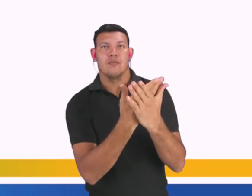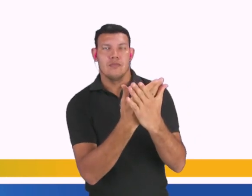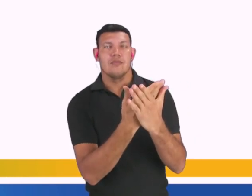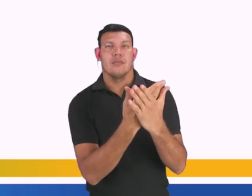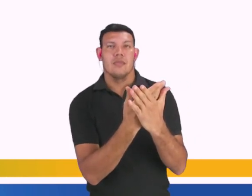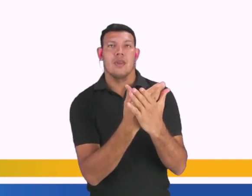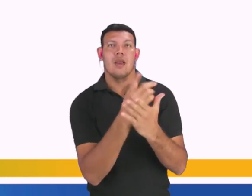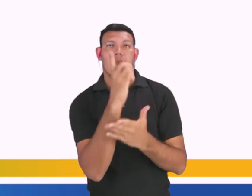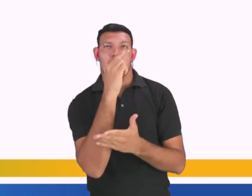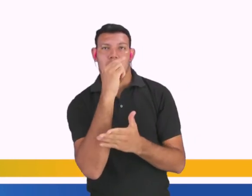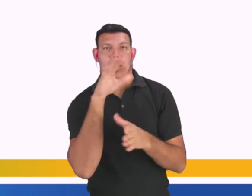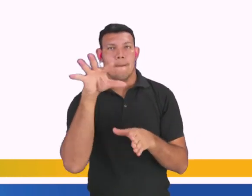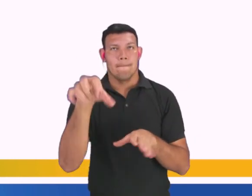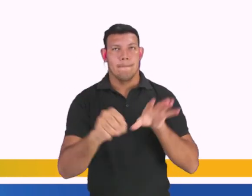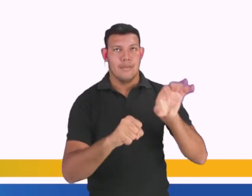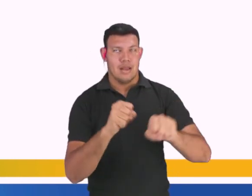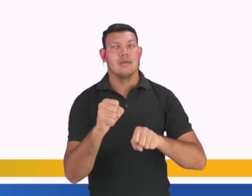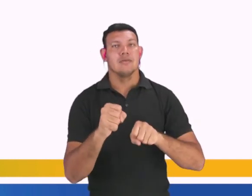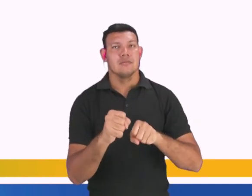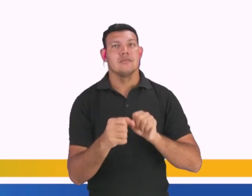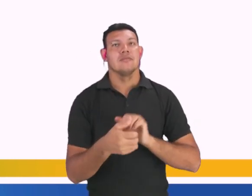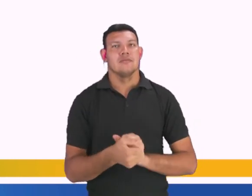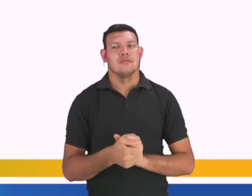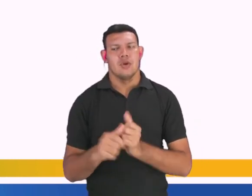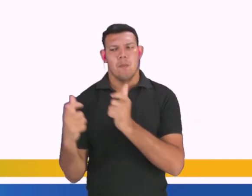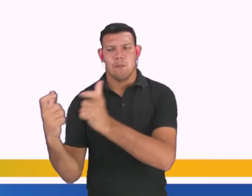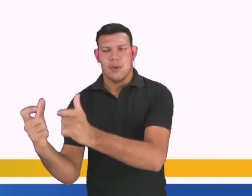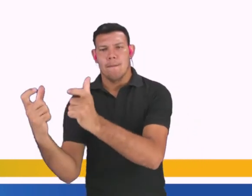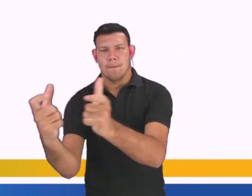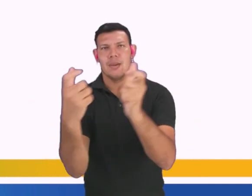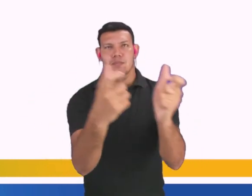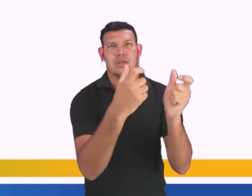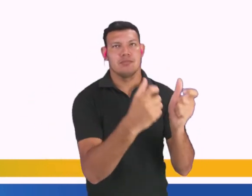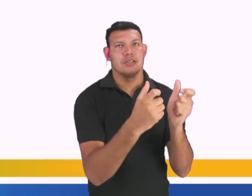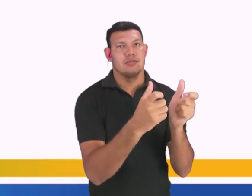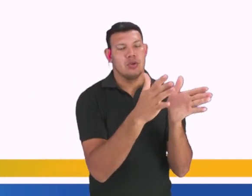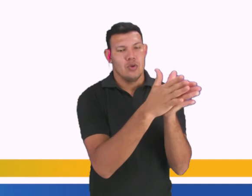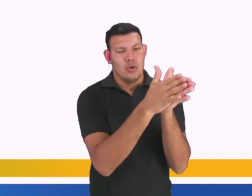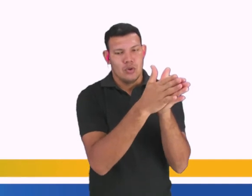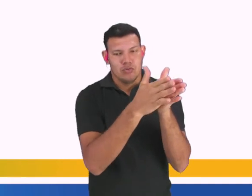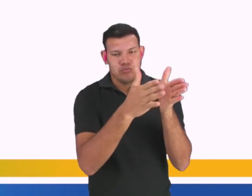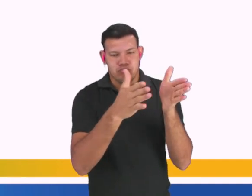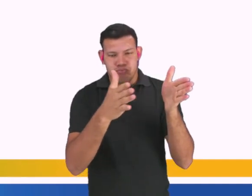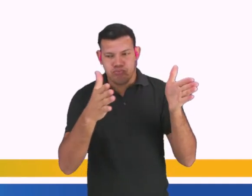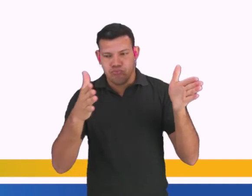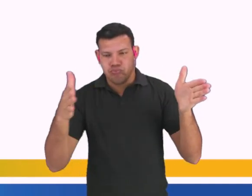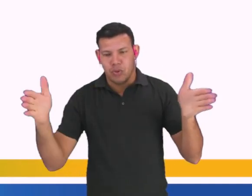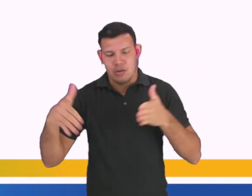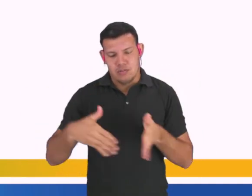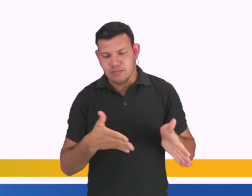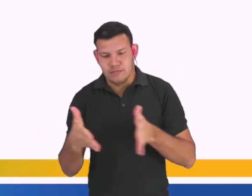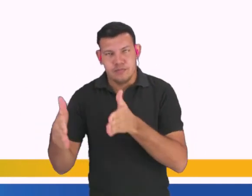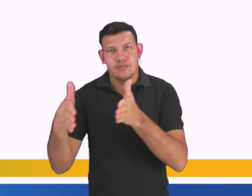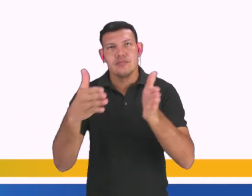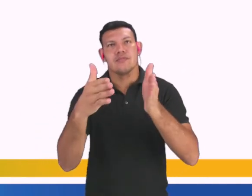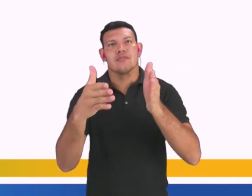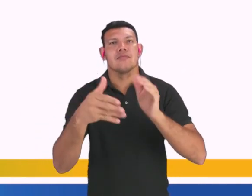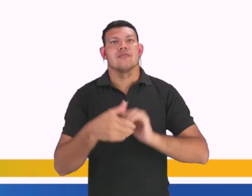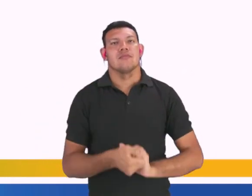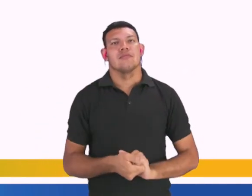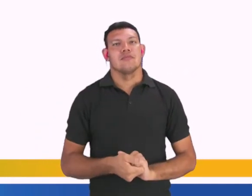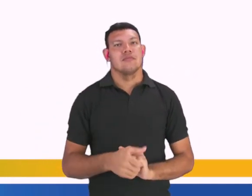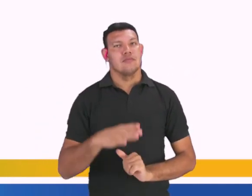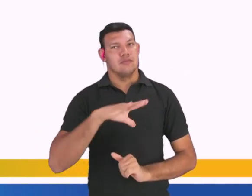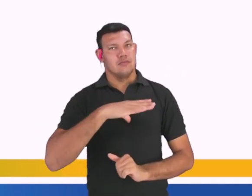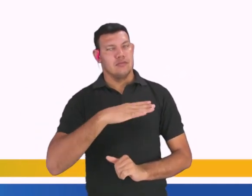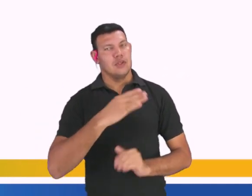amostra de água coletadas em diferentes locais ao longo de um rio que corta a